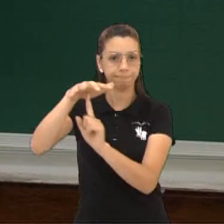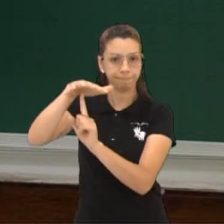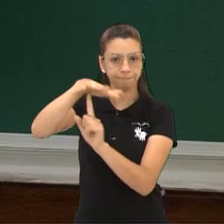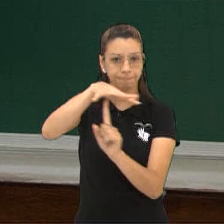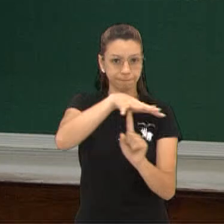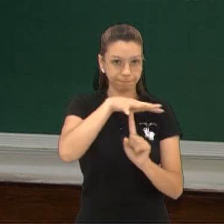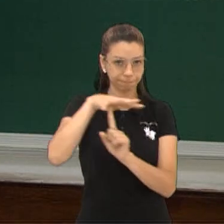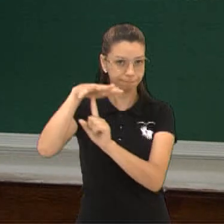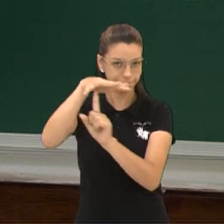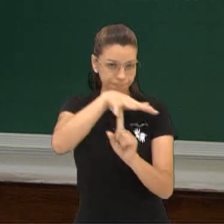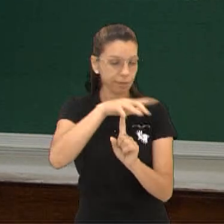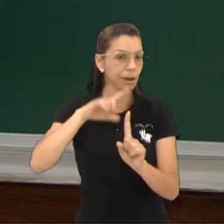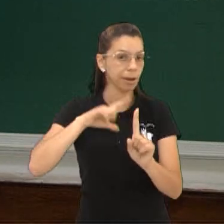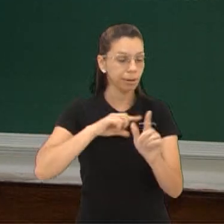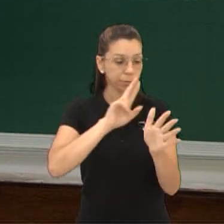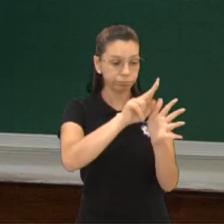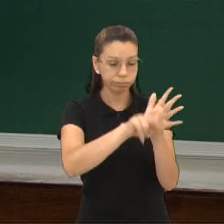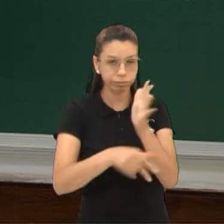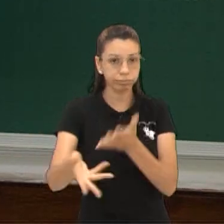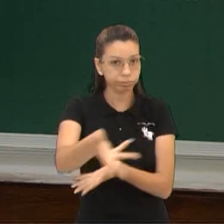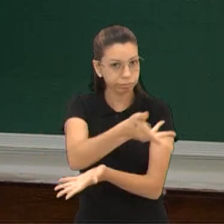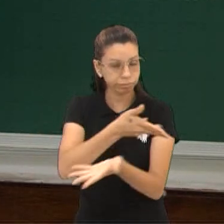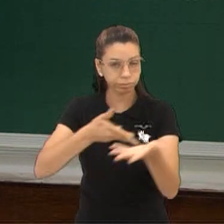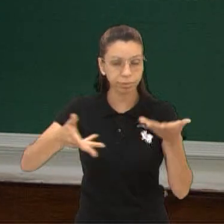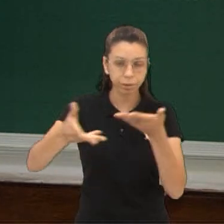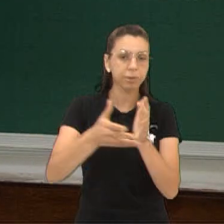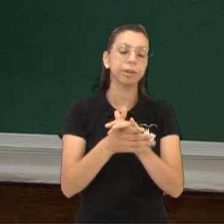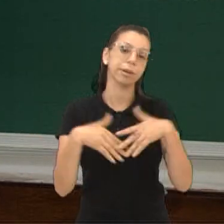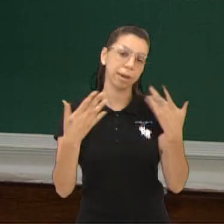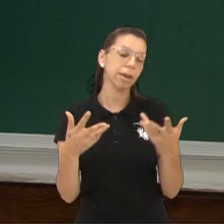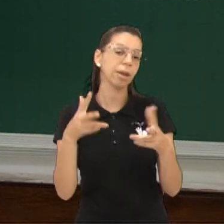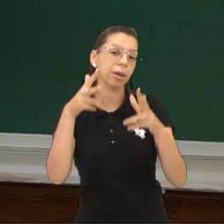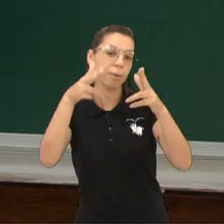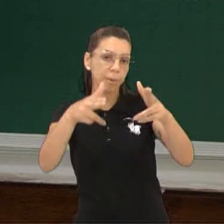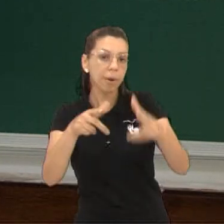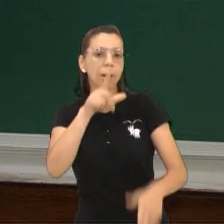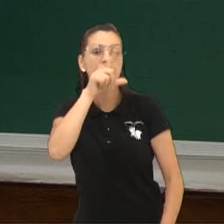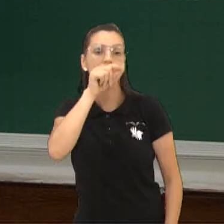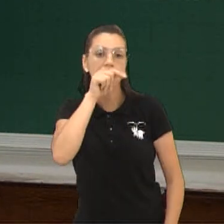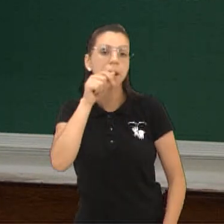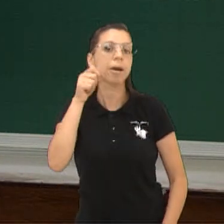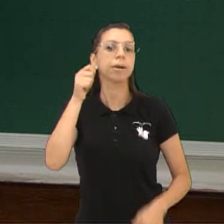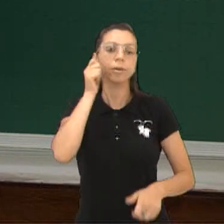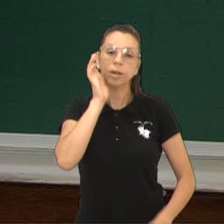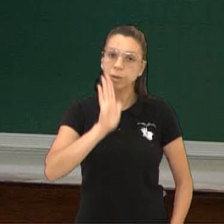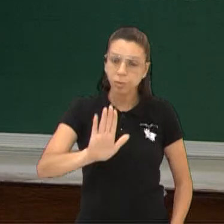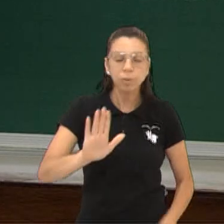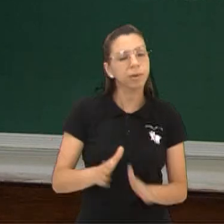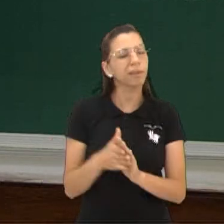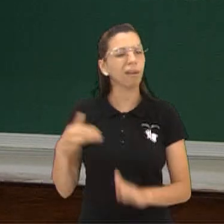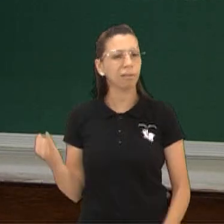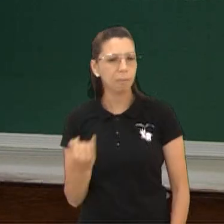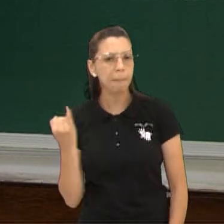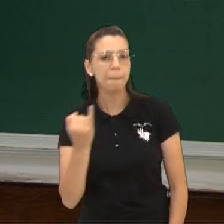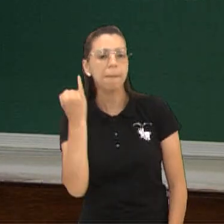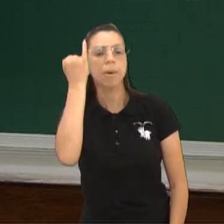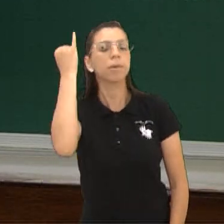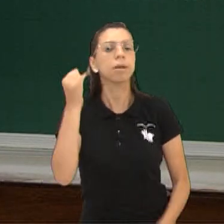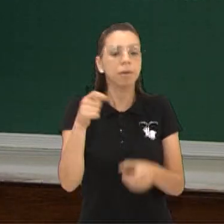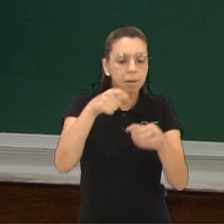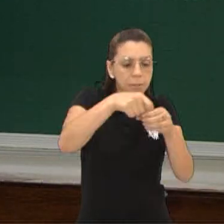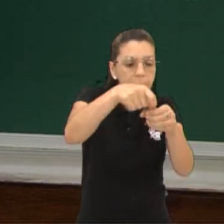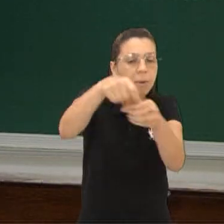ali, várias espécies interagem entre si, como é o caso da gralha azul, né, que desempenha um papel fundamental no plantio